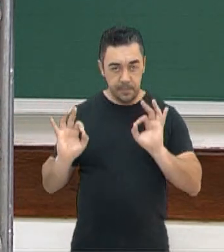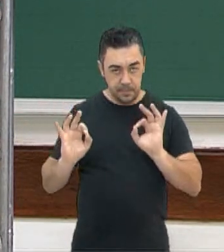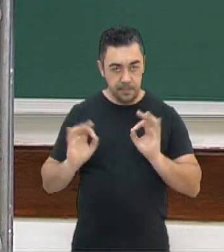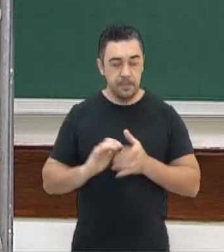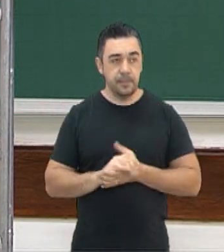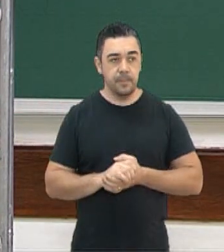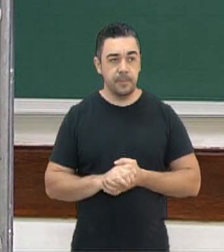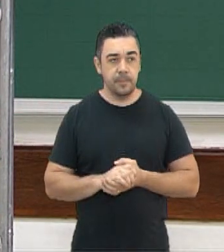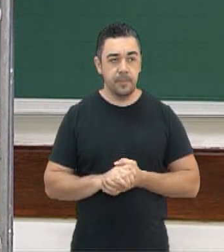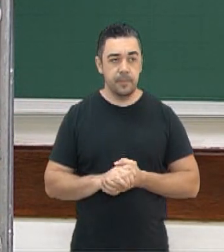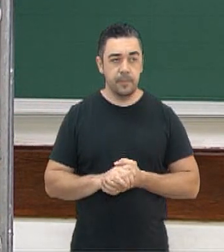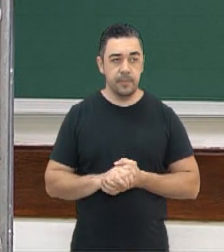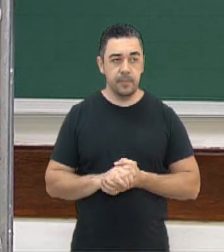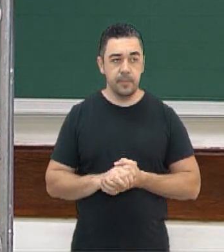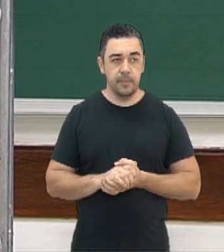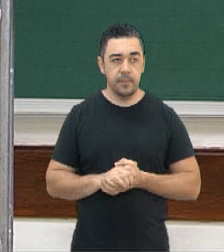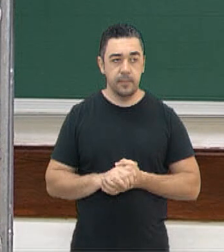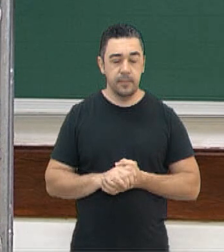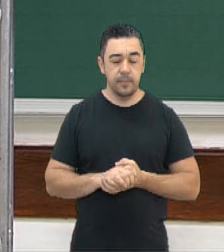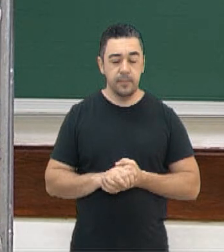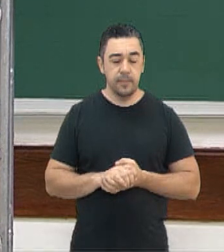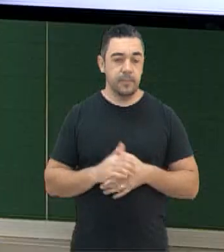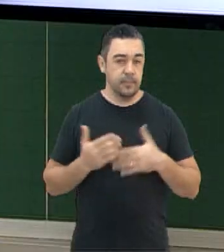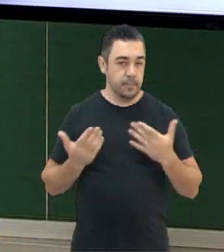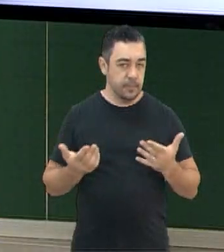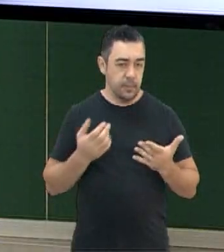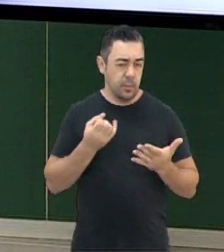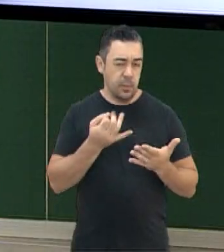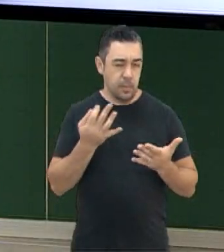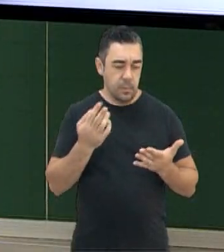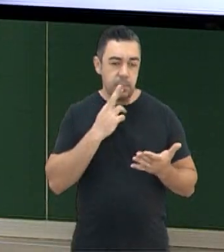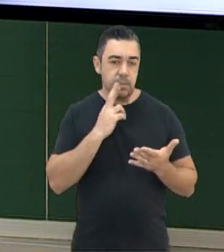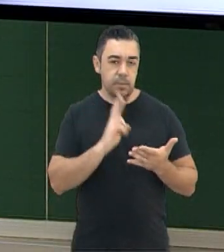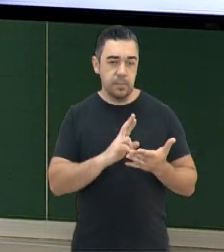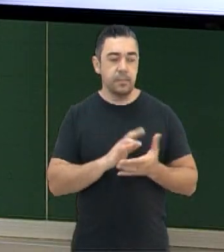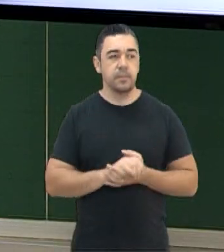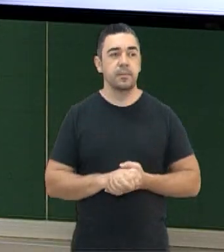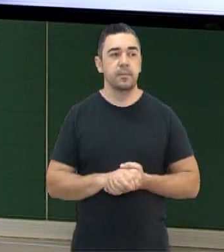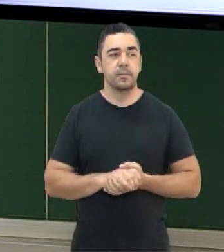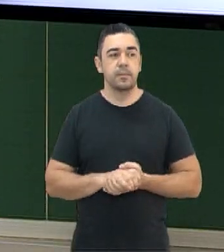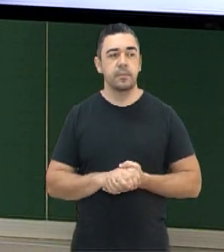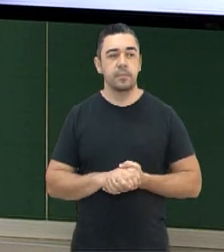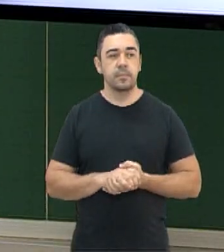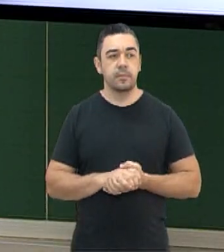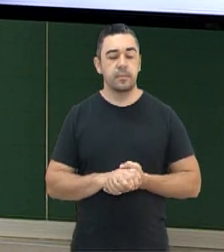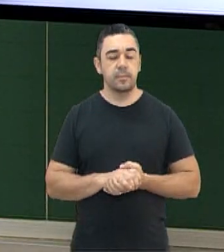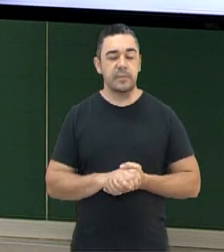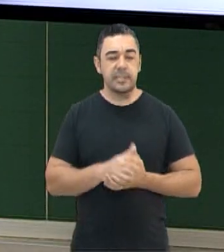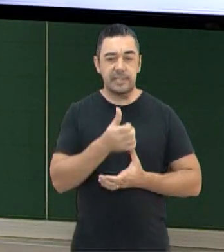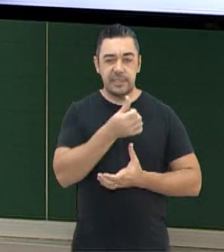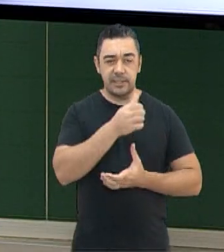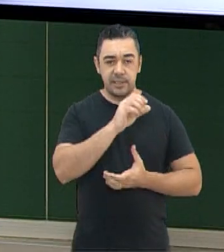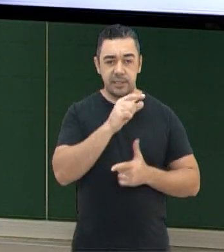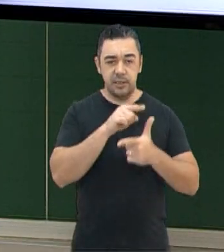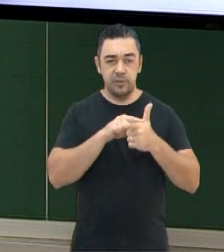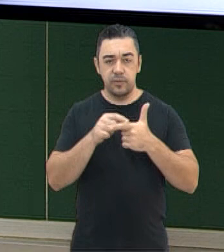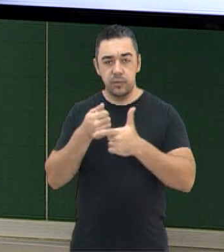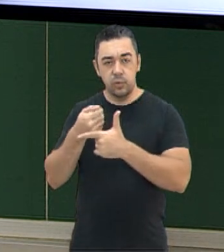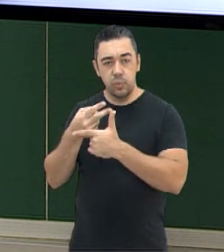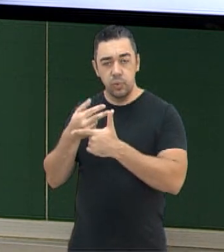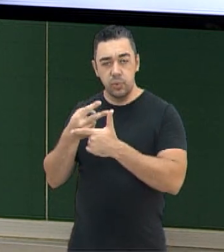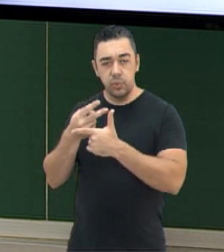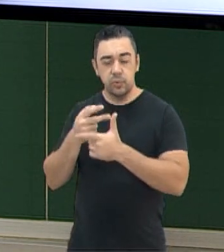ok? E o que ela fez? Então, vamos ver quanto que deu isso daqui. 60 divididos por 12 vai dar